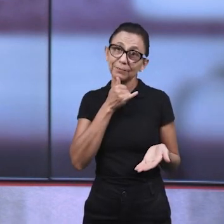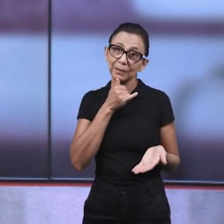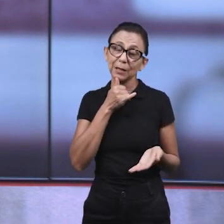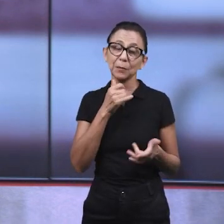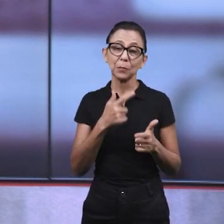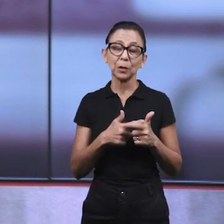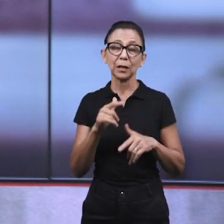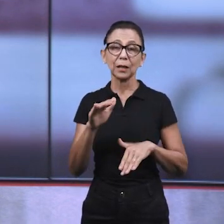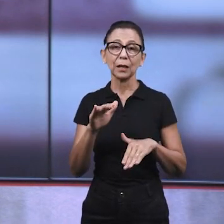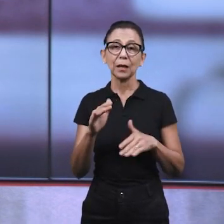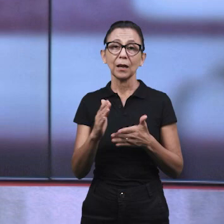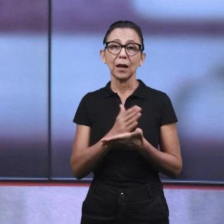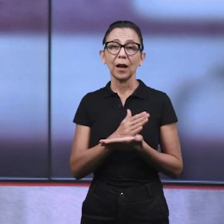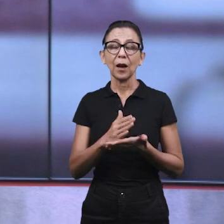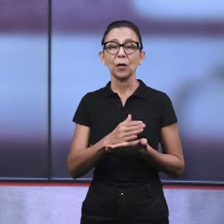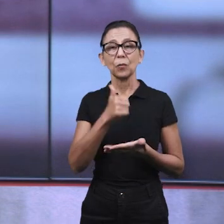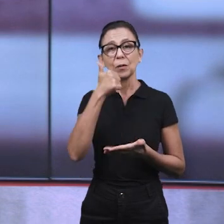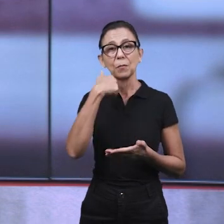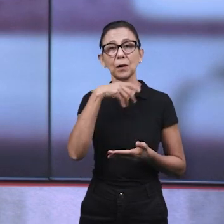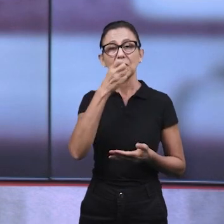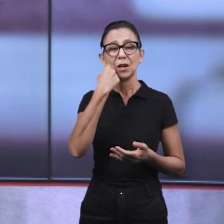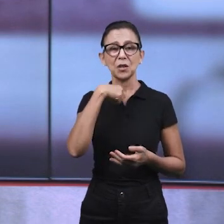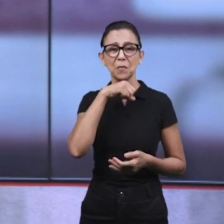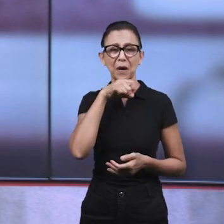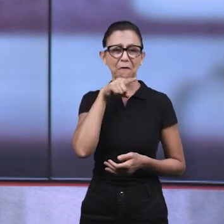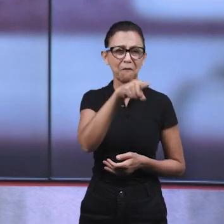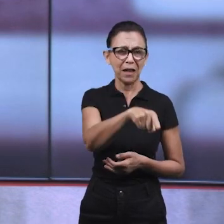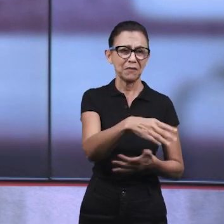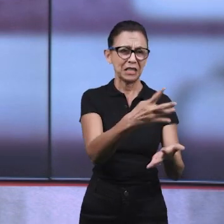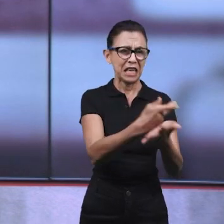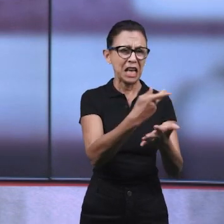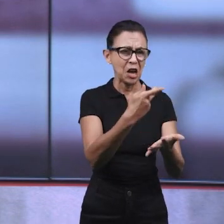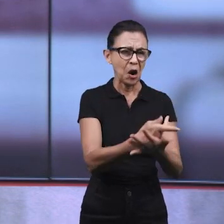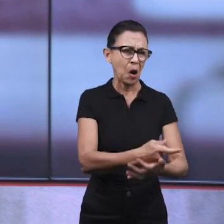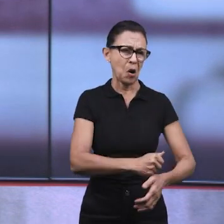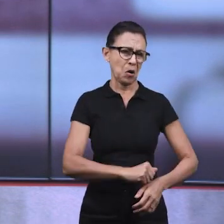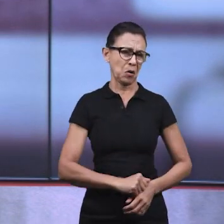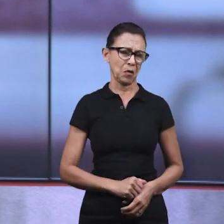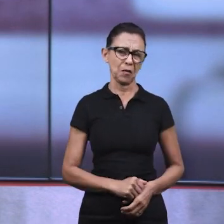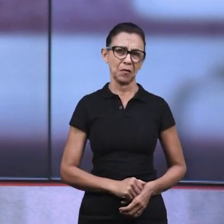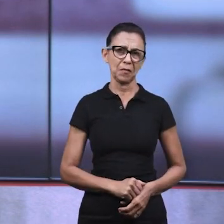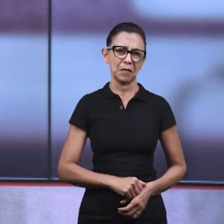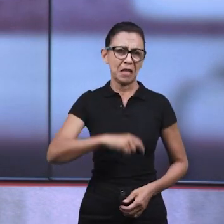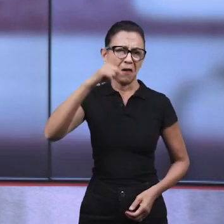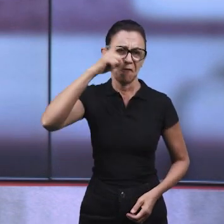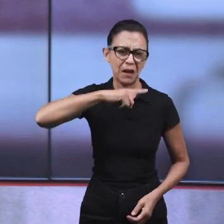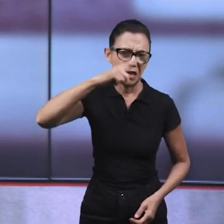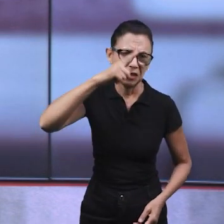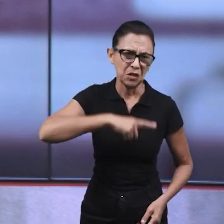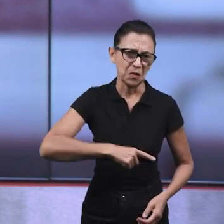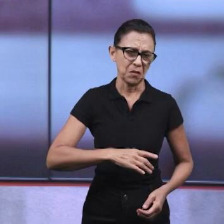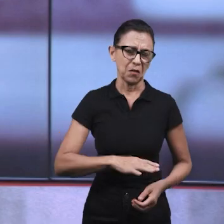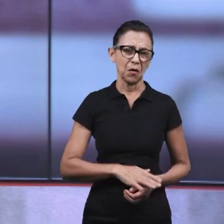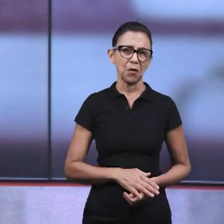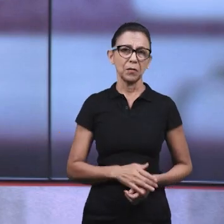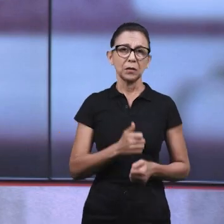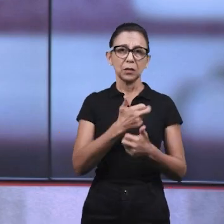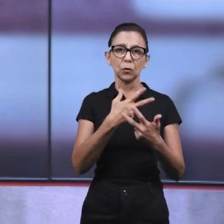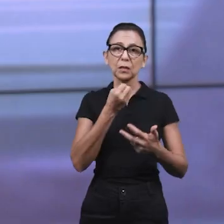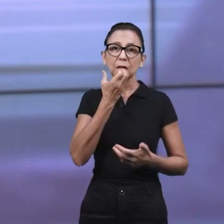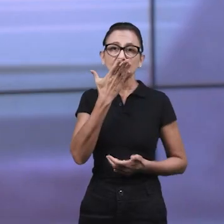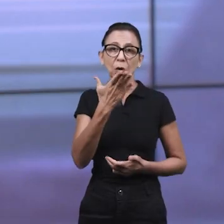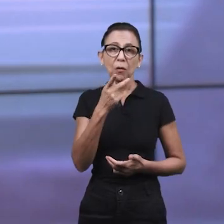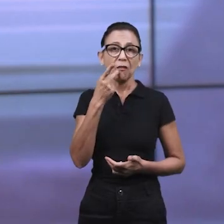acabam lembrando e enfatizando mais o que os filhos fazem de errado do que as boas características e ações